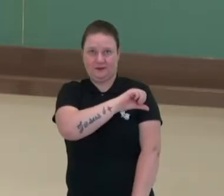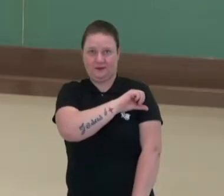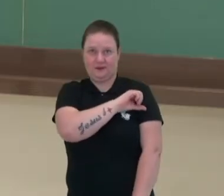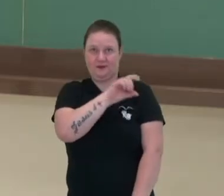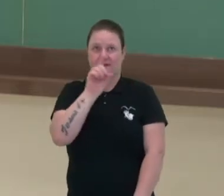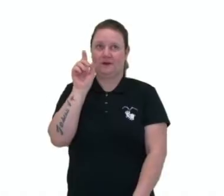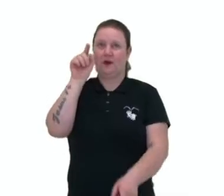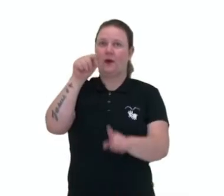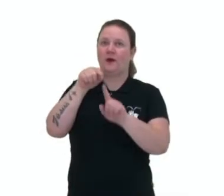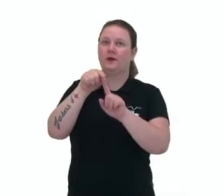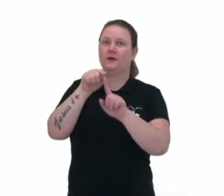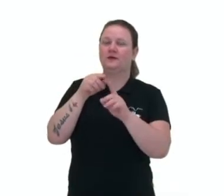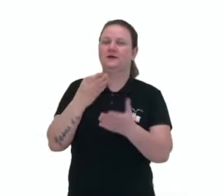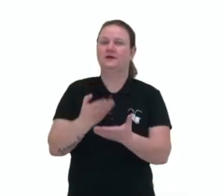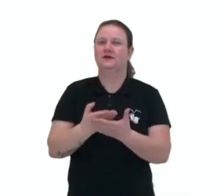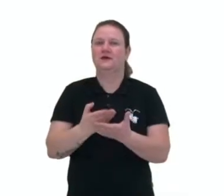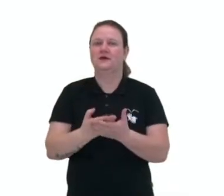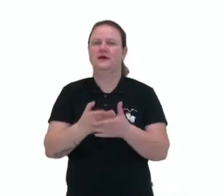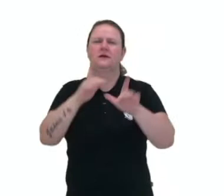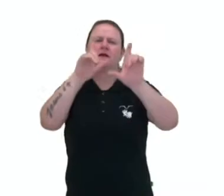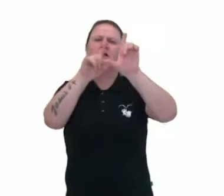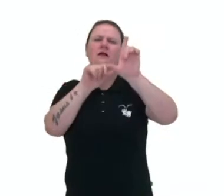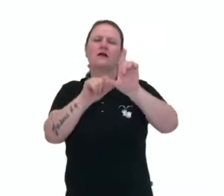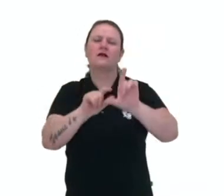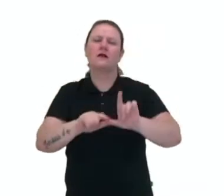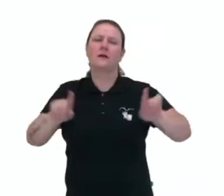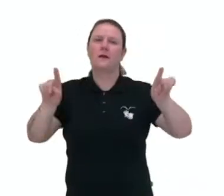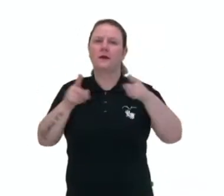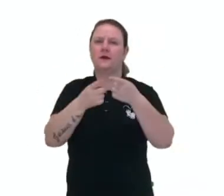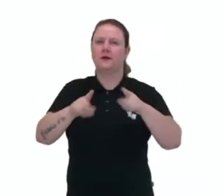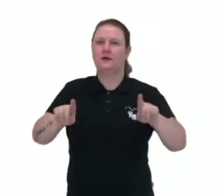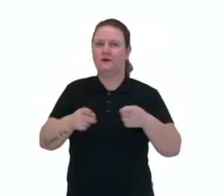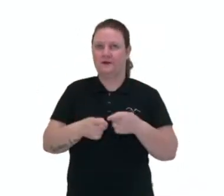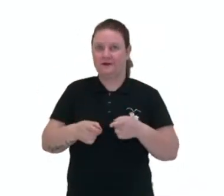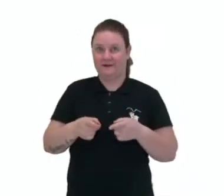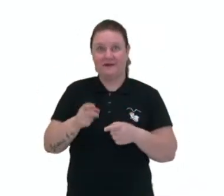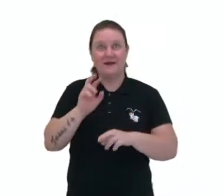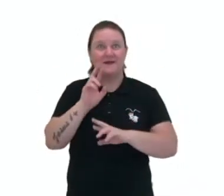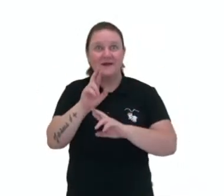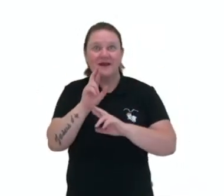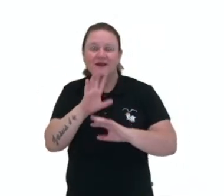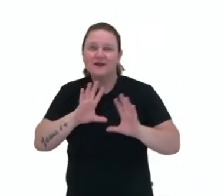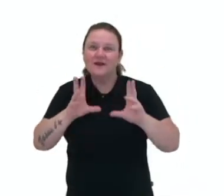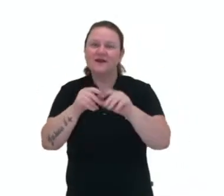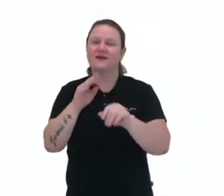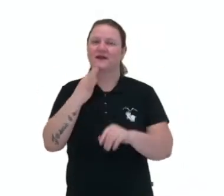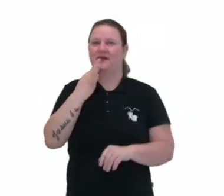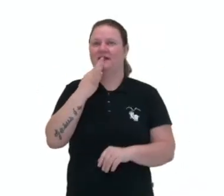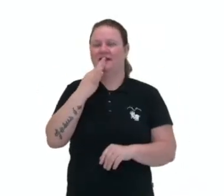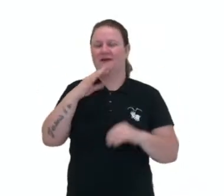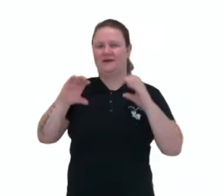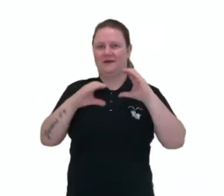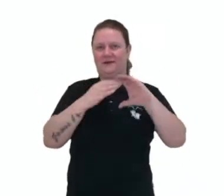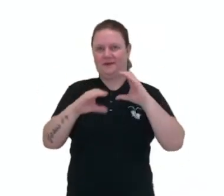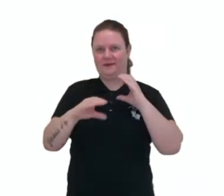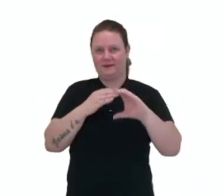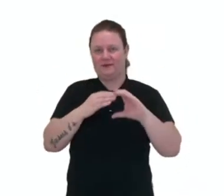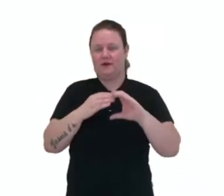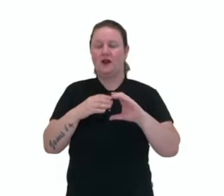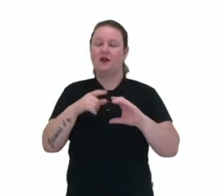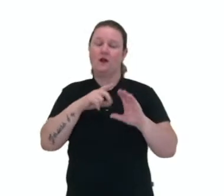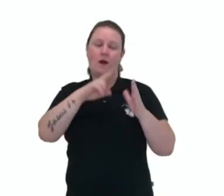falar sobre uma letra de música, espero que você conheça essa canção. Vamos realizar a leitura crítica de uma letra de